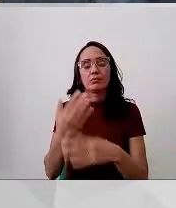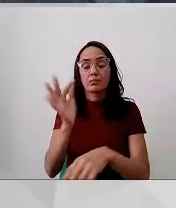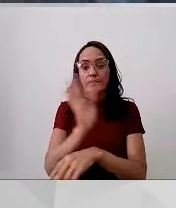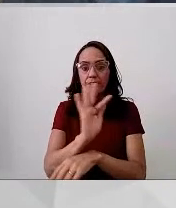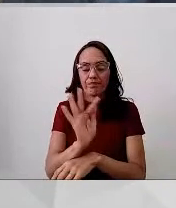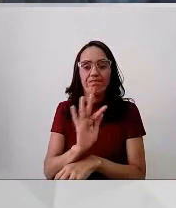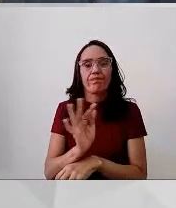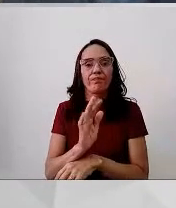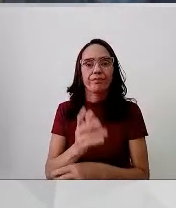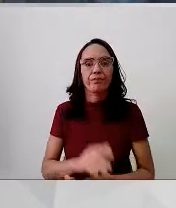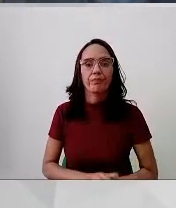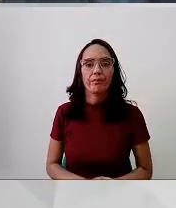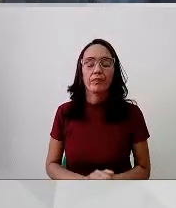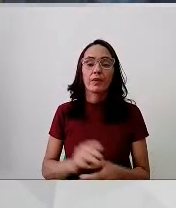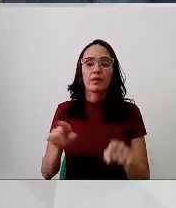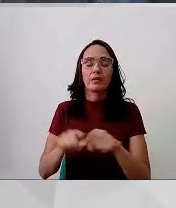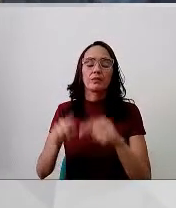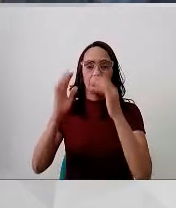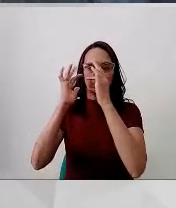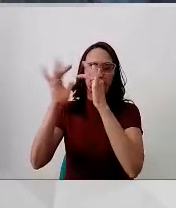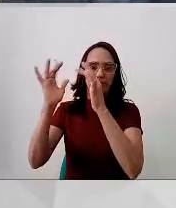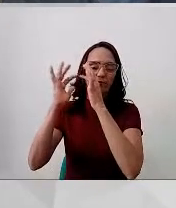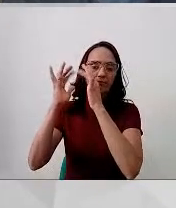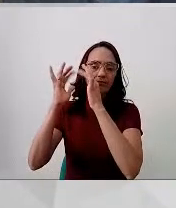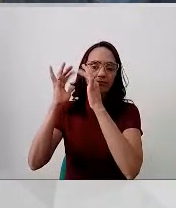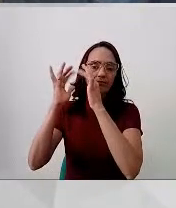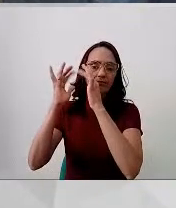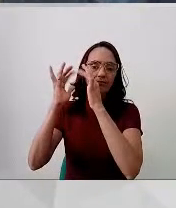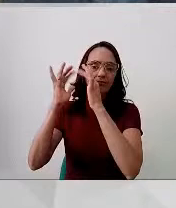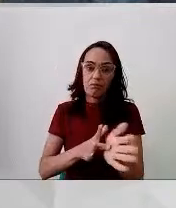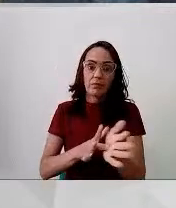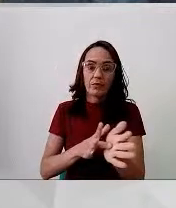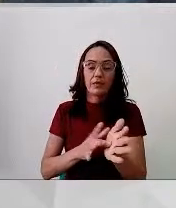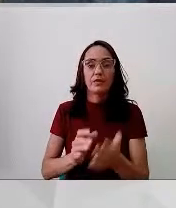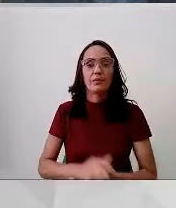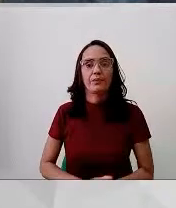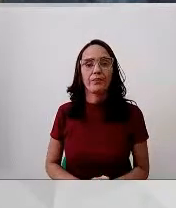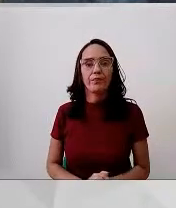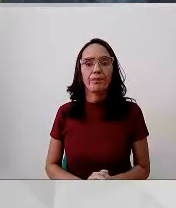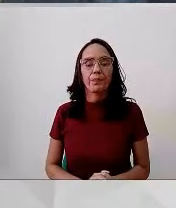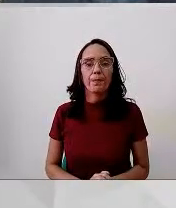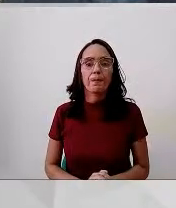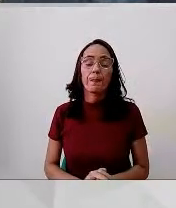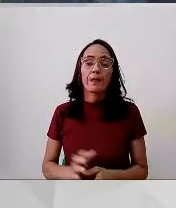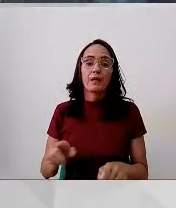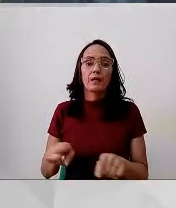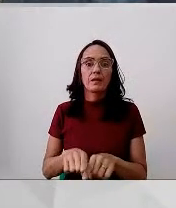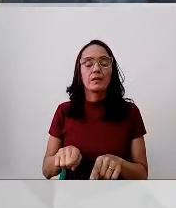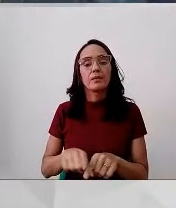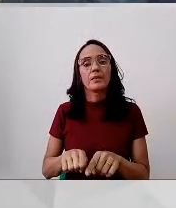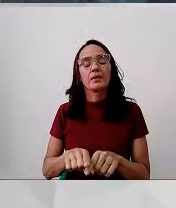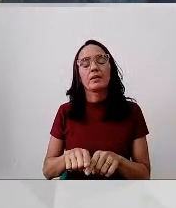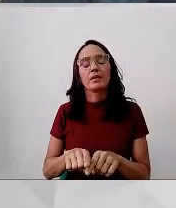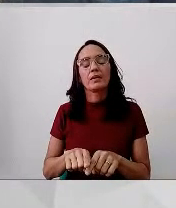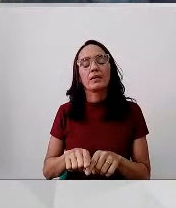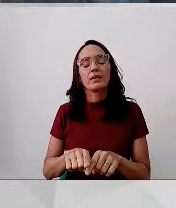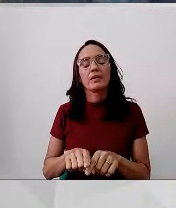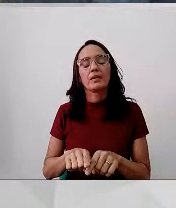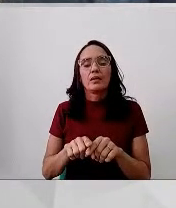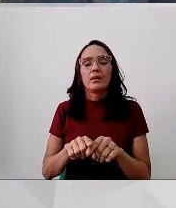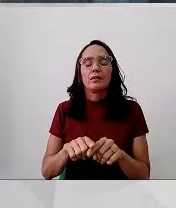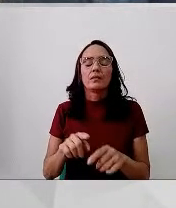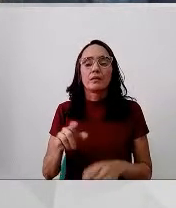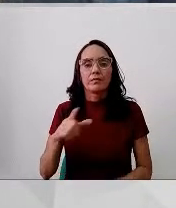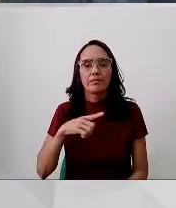de neurônios artificiais, né? Então, uma eletrônica da época, normalmente, né,